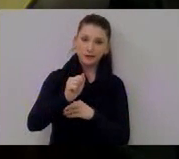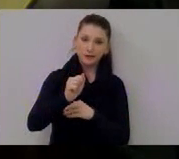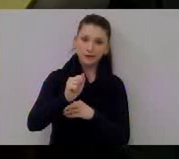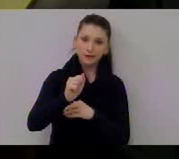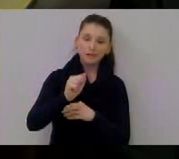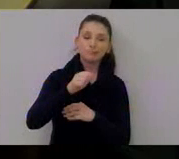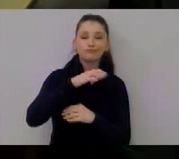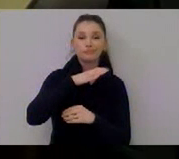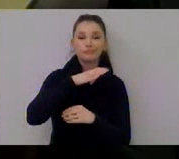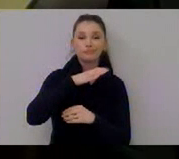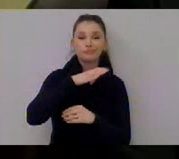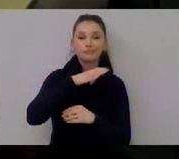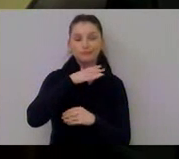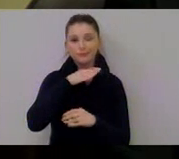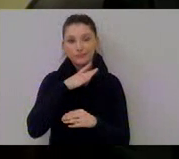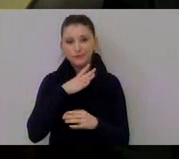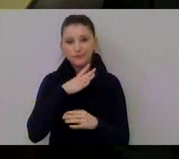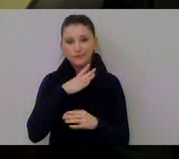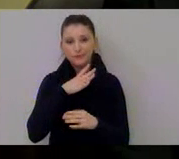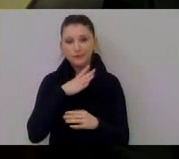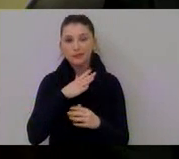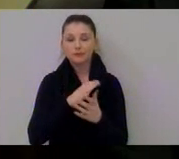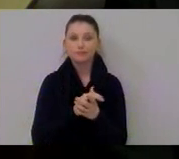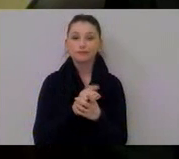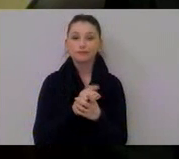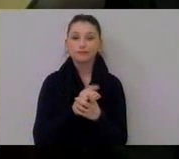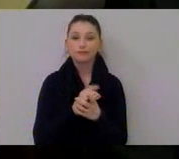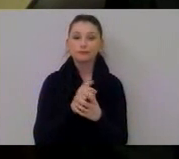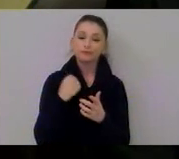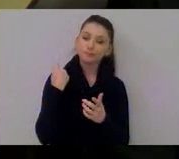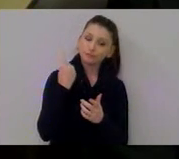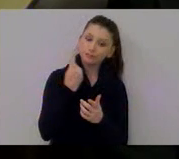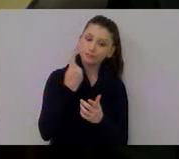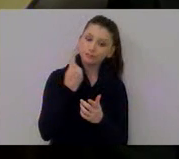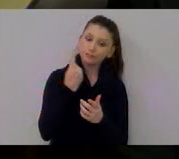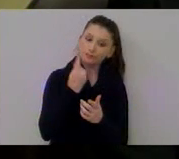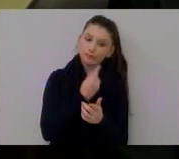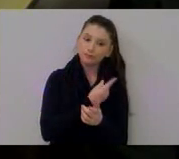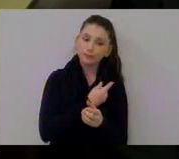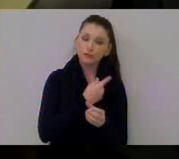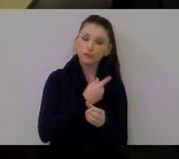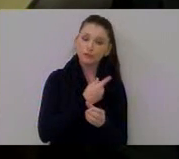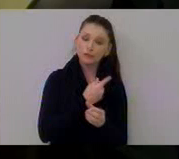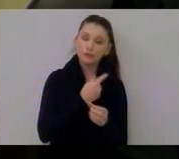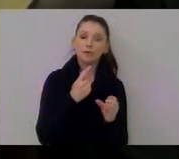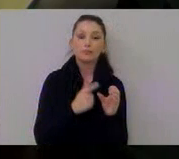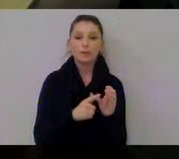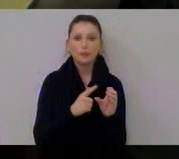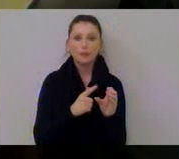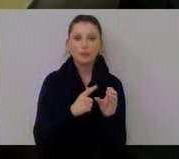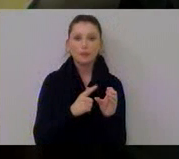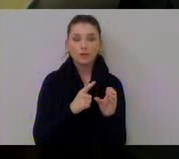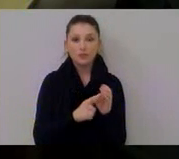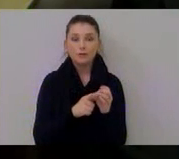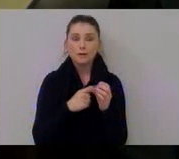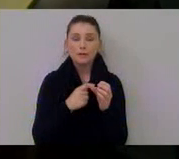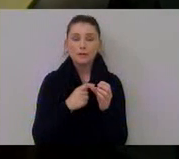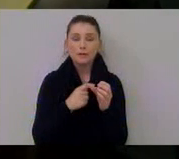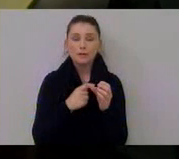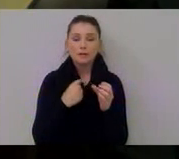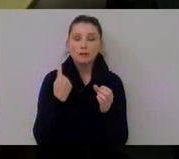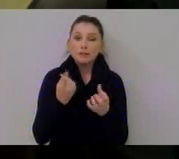que é no nosso município que a gente tem que buscar a iluminação novamente